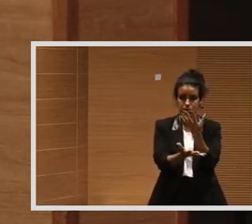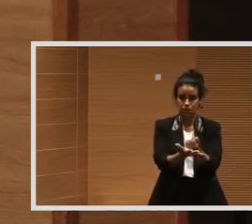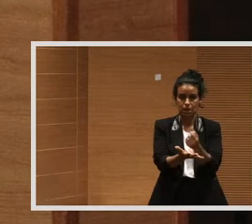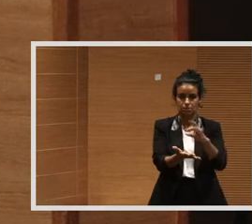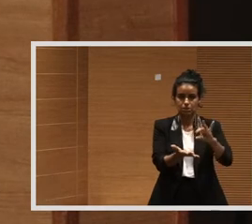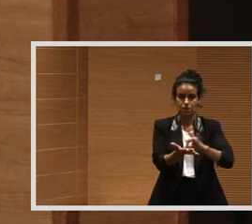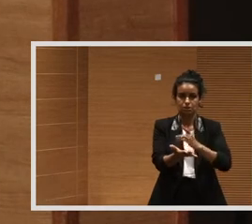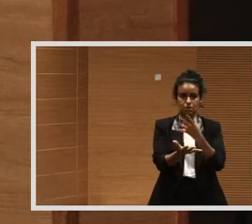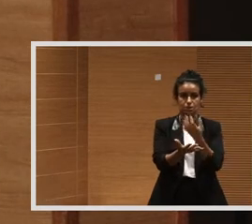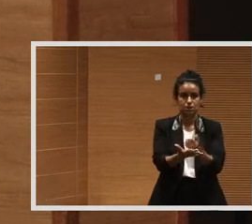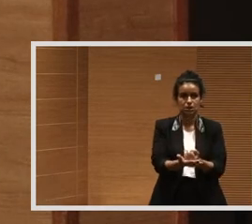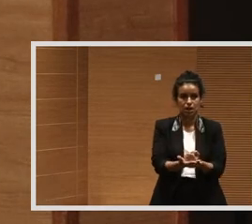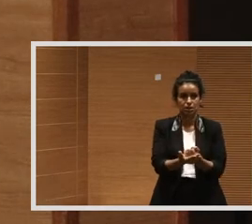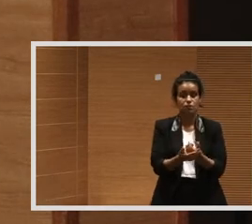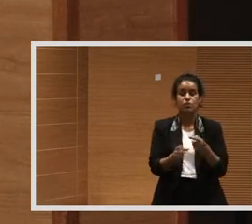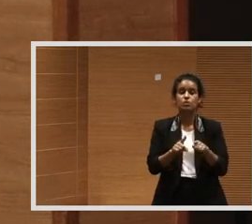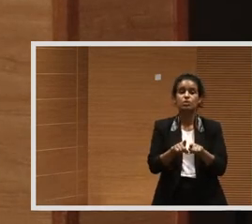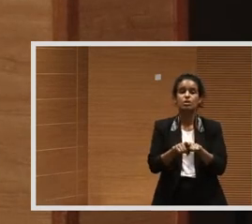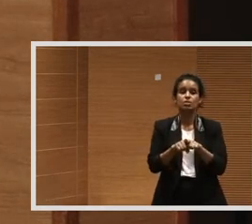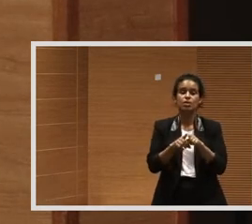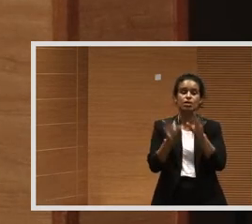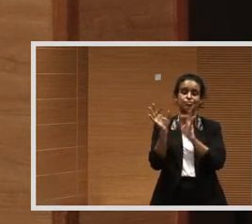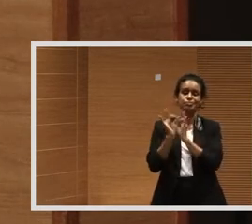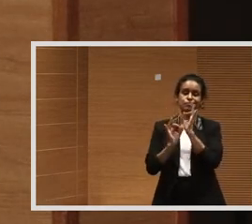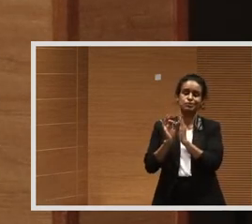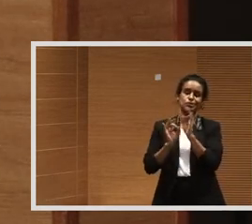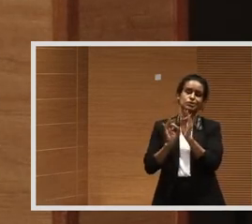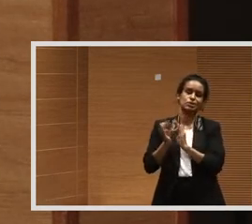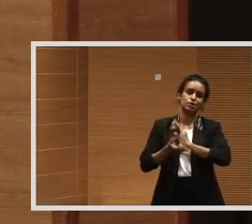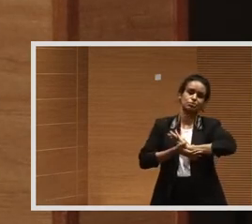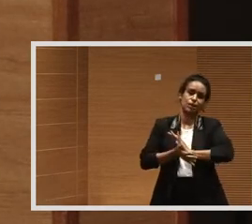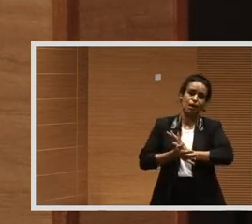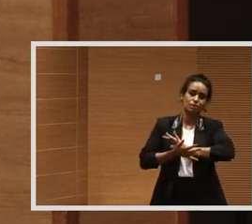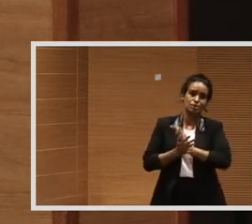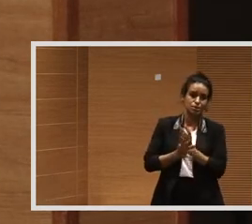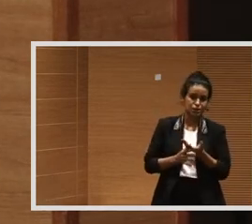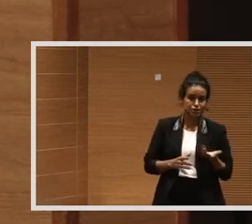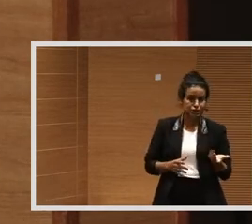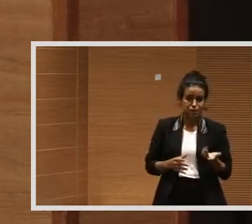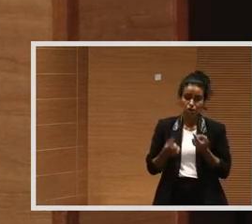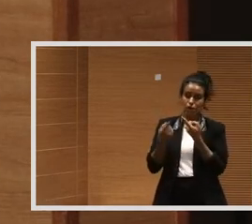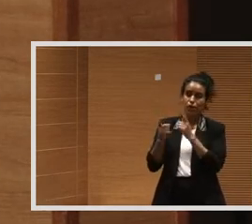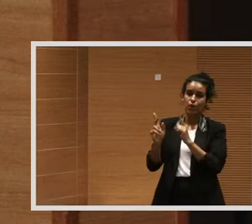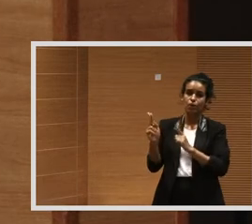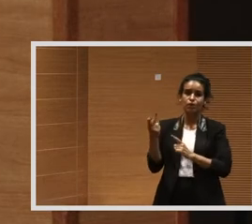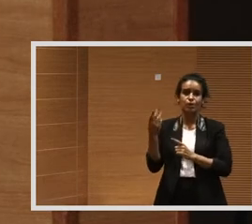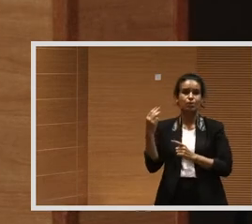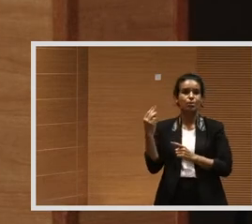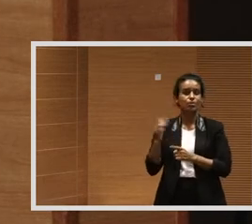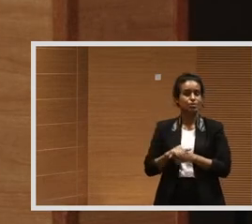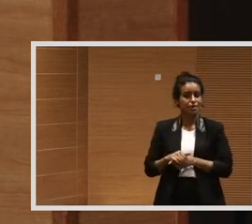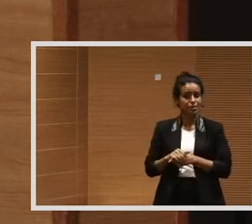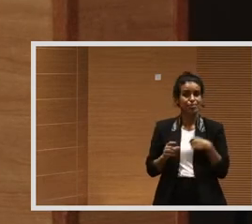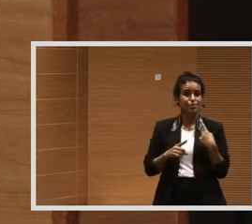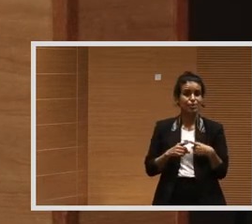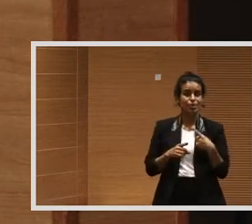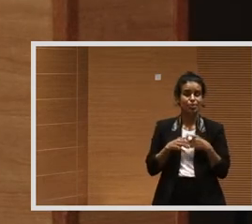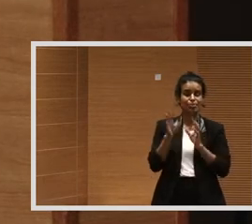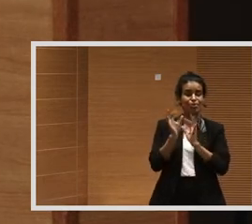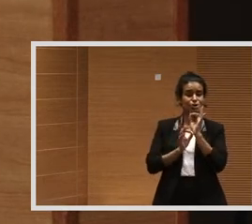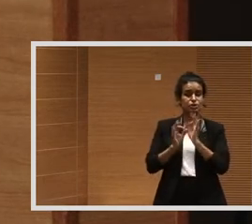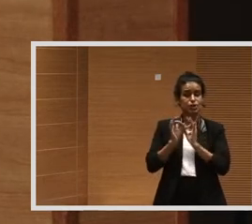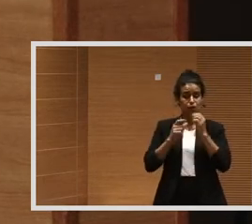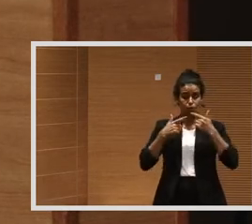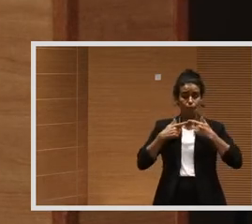como pessoas dessa índole? Porque acreditavam que se tratava de um projeto de verdade, neutro, sem interesse